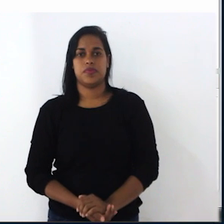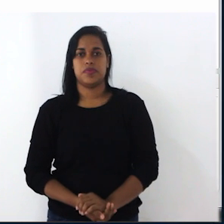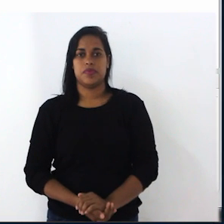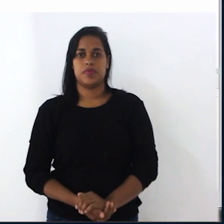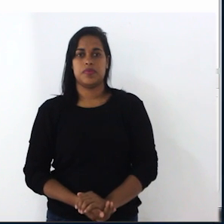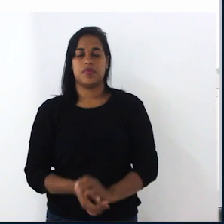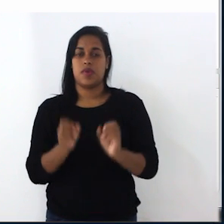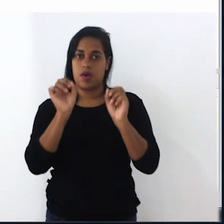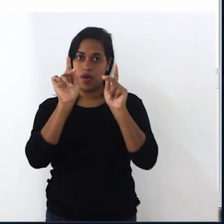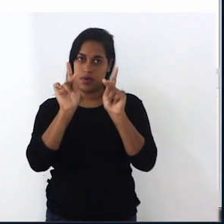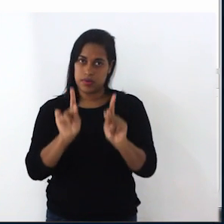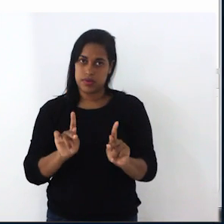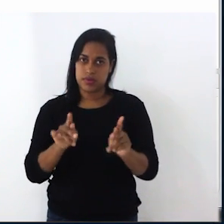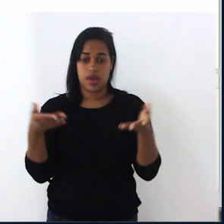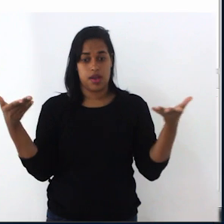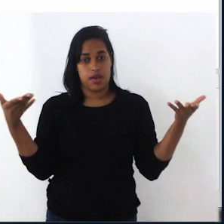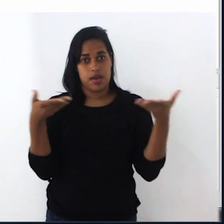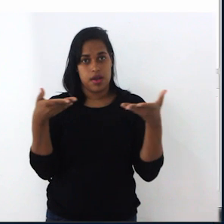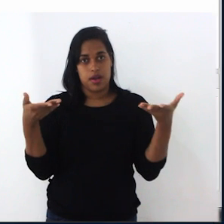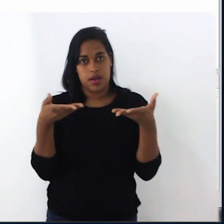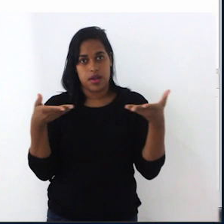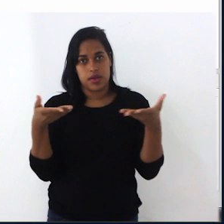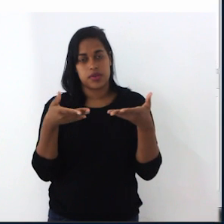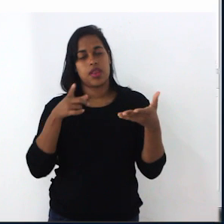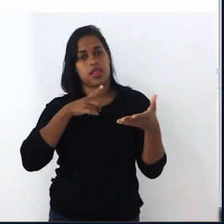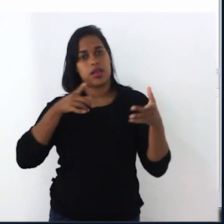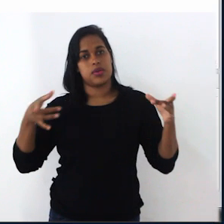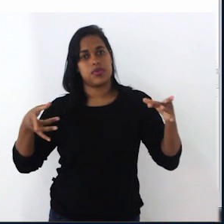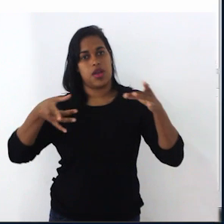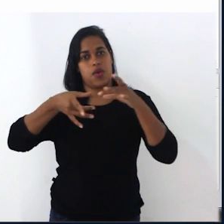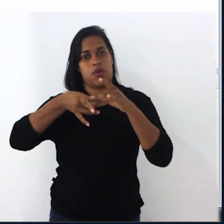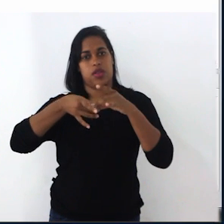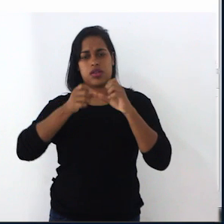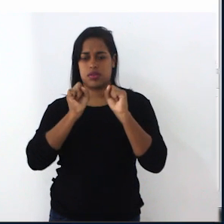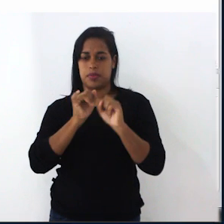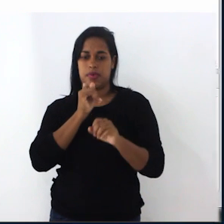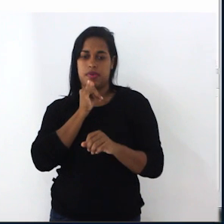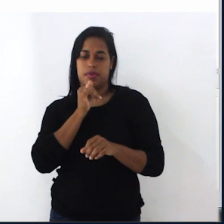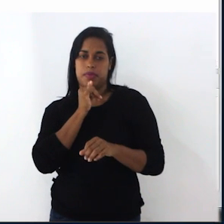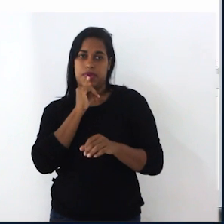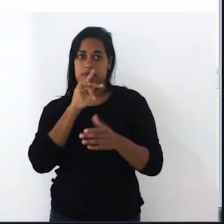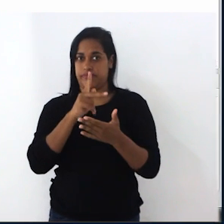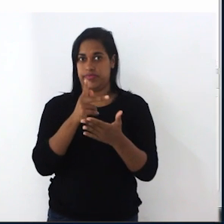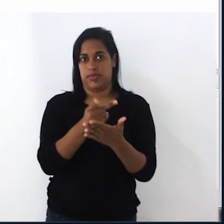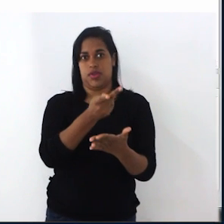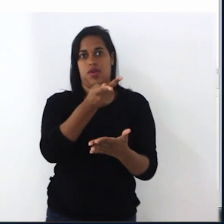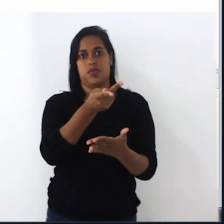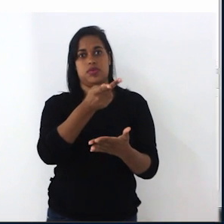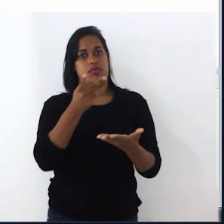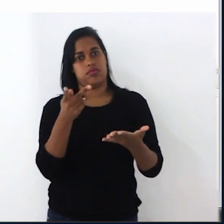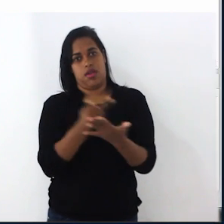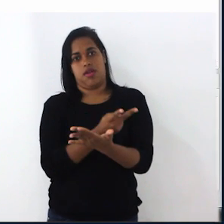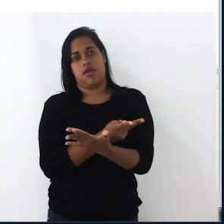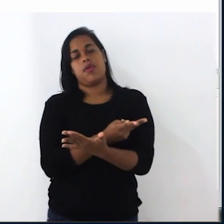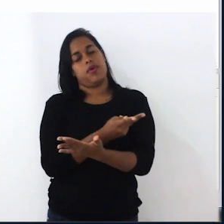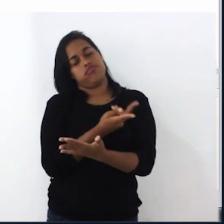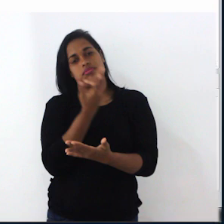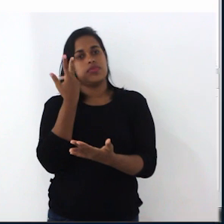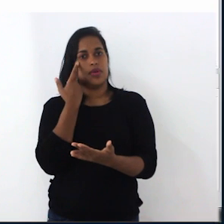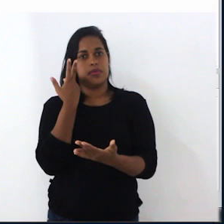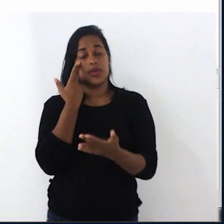Pronto. Com isso daqui deveremos ter uma conexão, mas pode ser que aconteça algum erro.